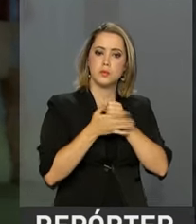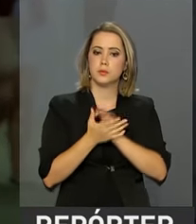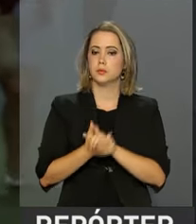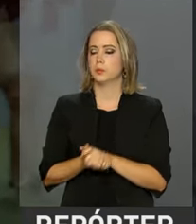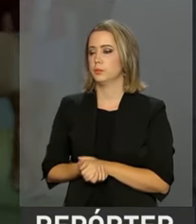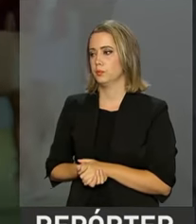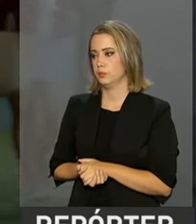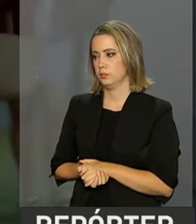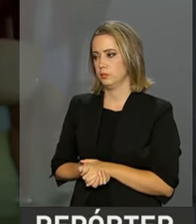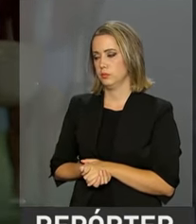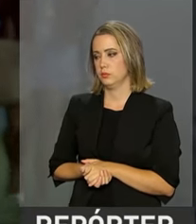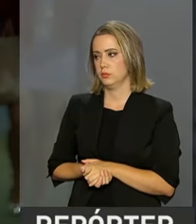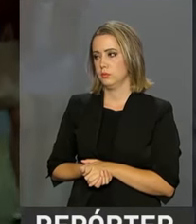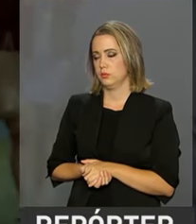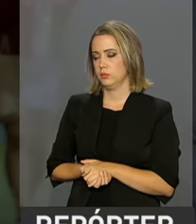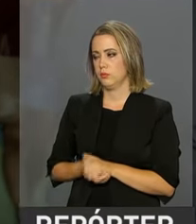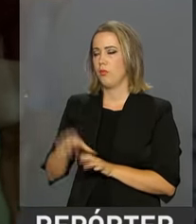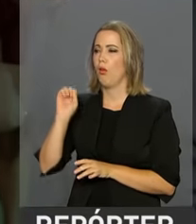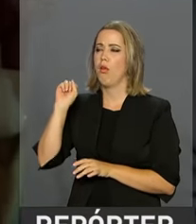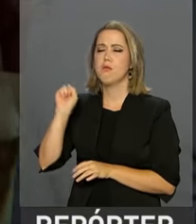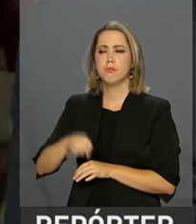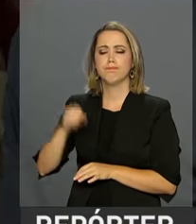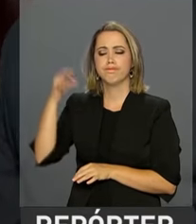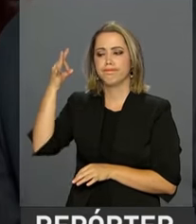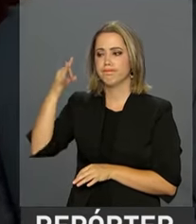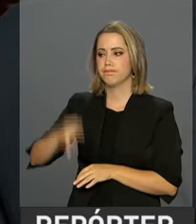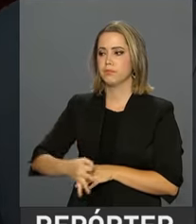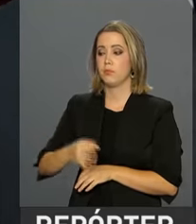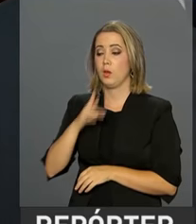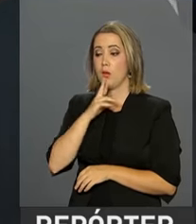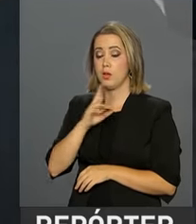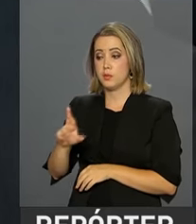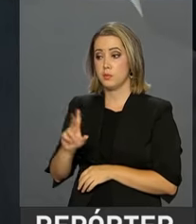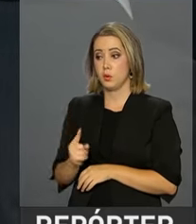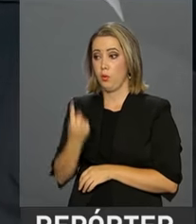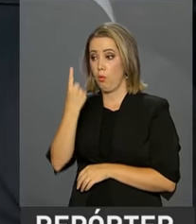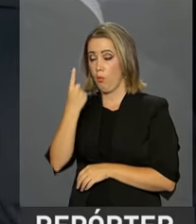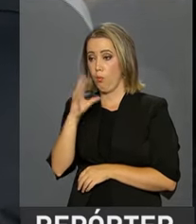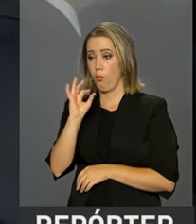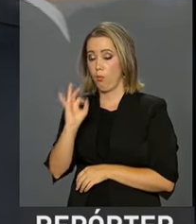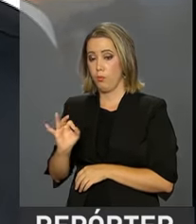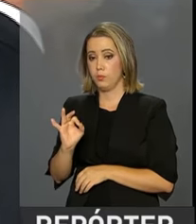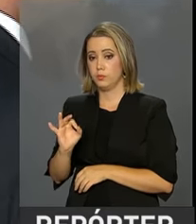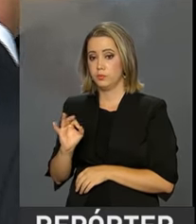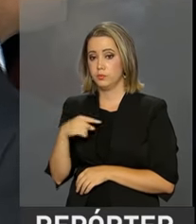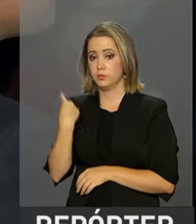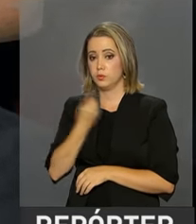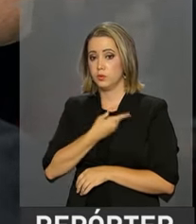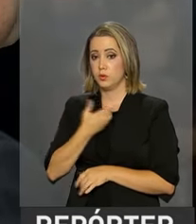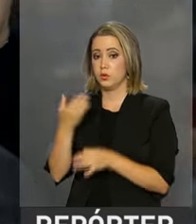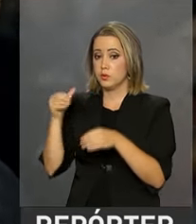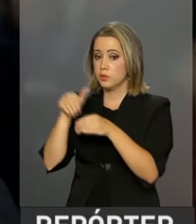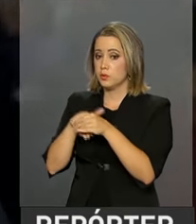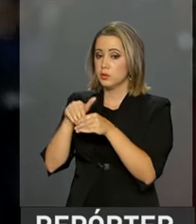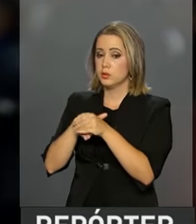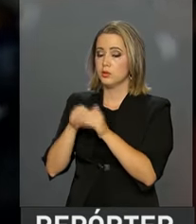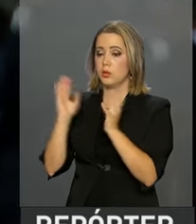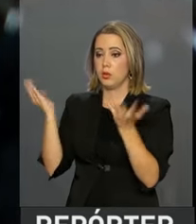Com certeza. Eu vou te responder uma parte da de antes. O que nós estamos votando